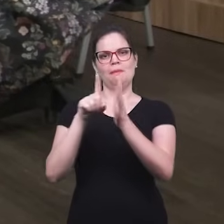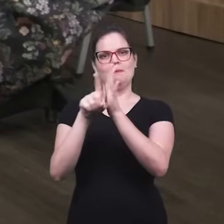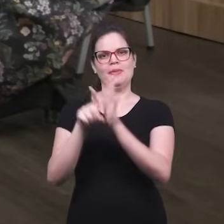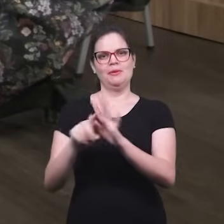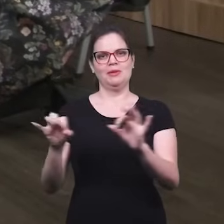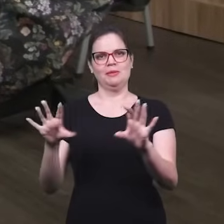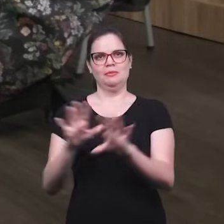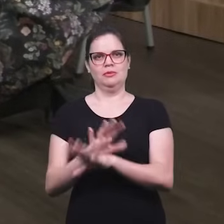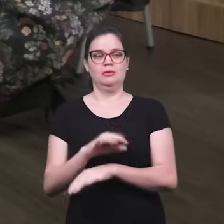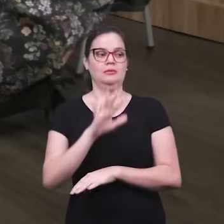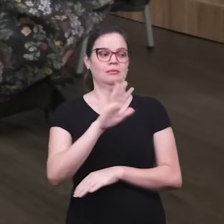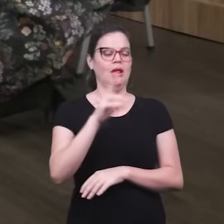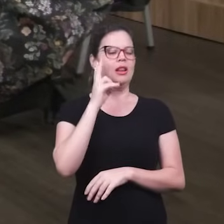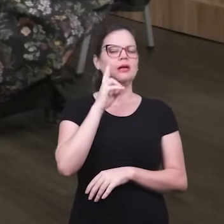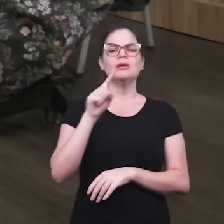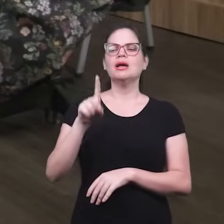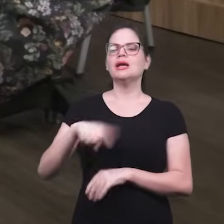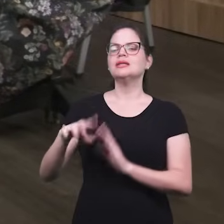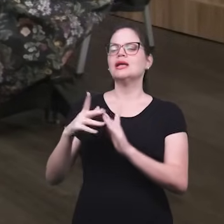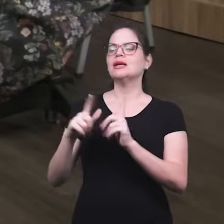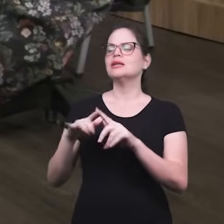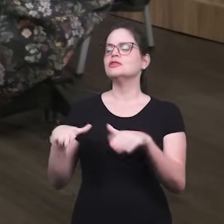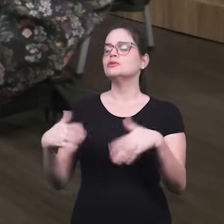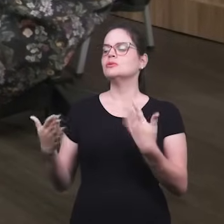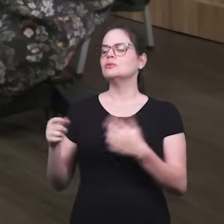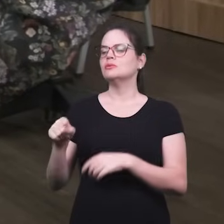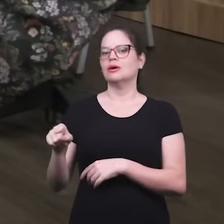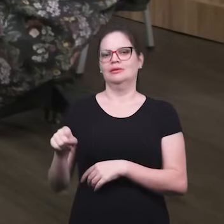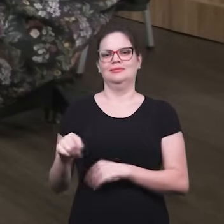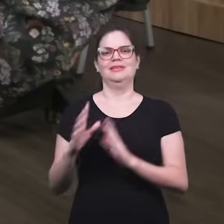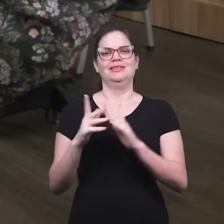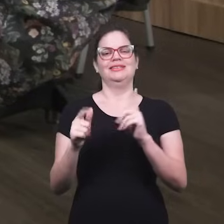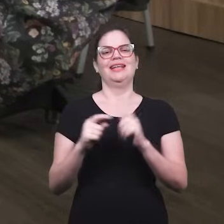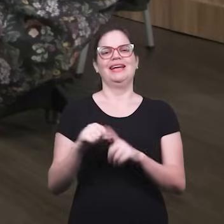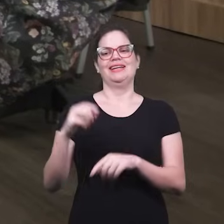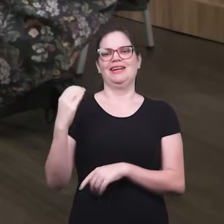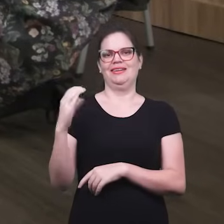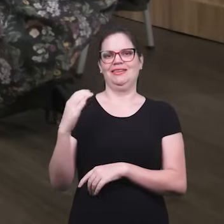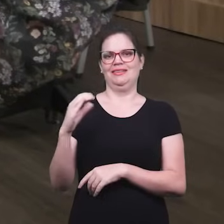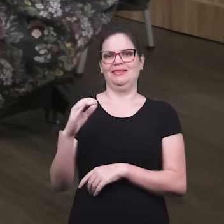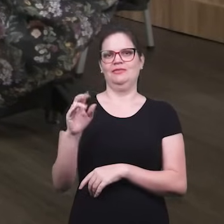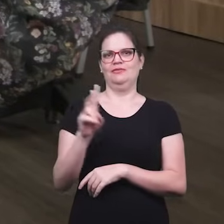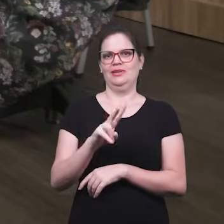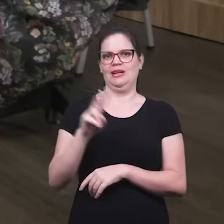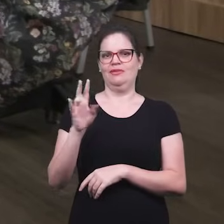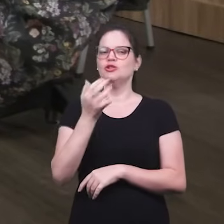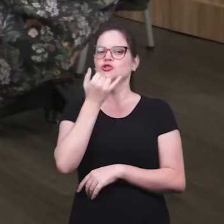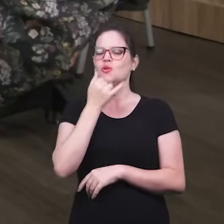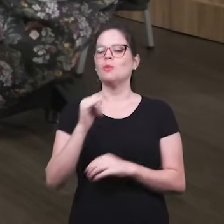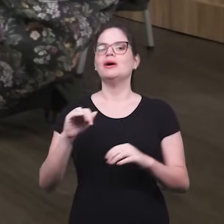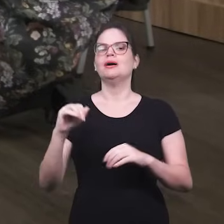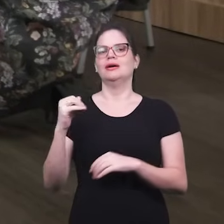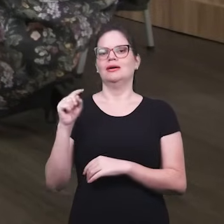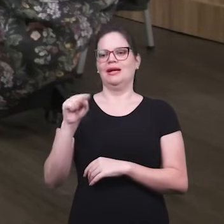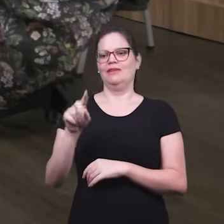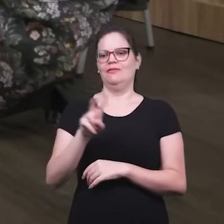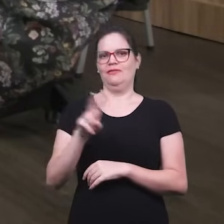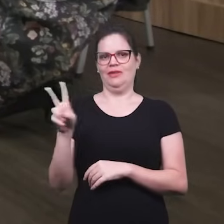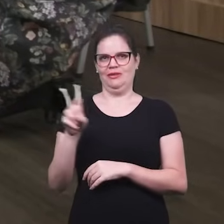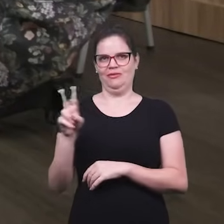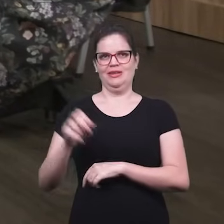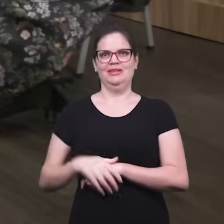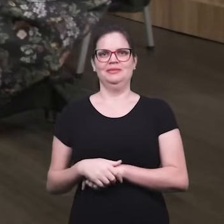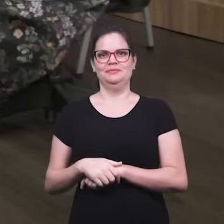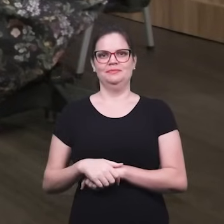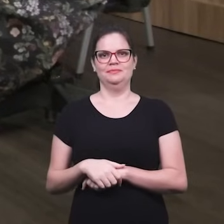Daniel. Lembrando, os jovens são de que igreja? Os jovens são, pastor, da igreja de Cavalieri, aqui em Vila Velha, Isso. no estado do Espírito Santo. E o